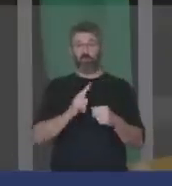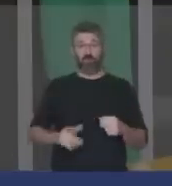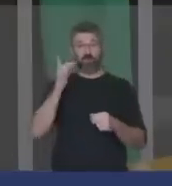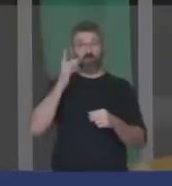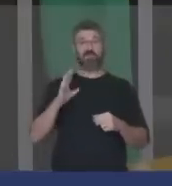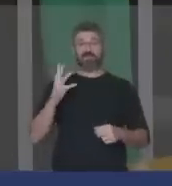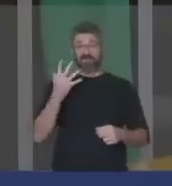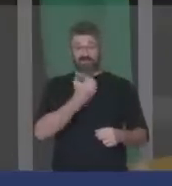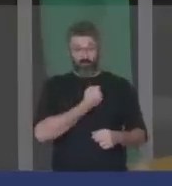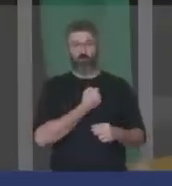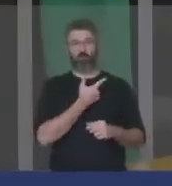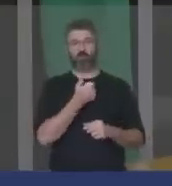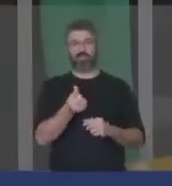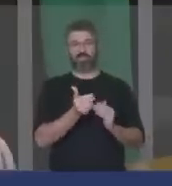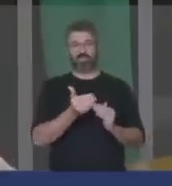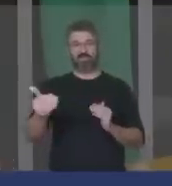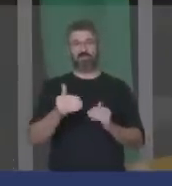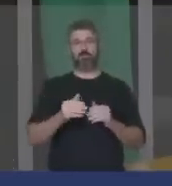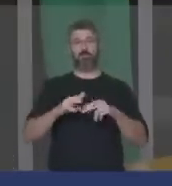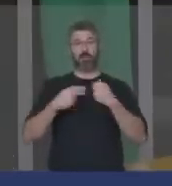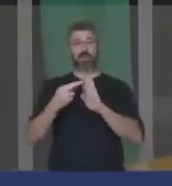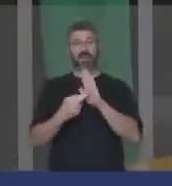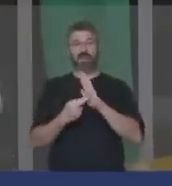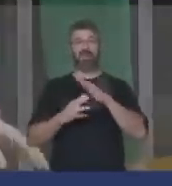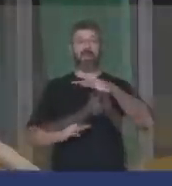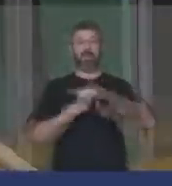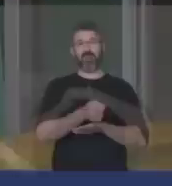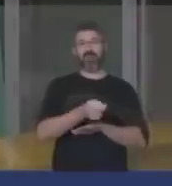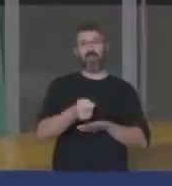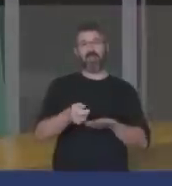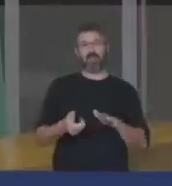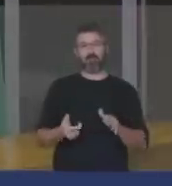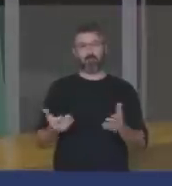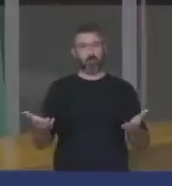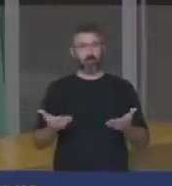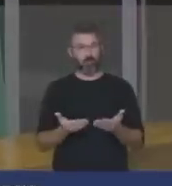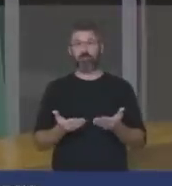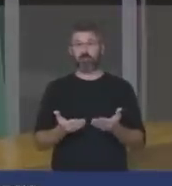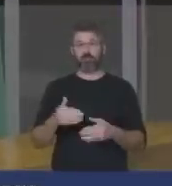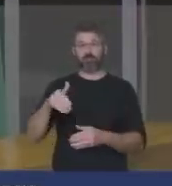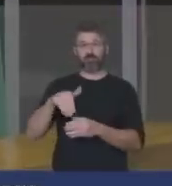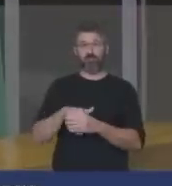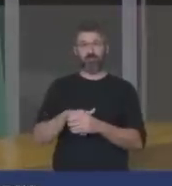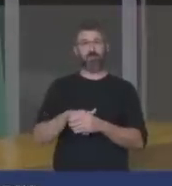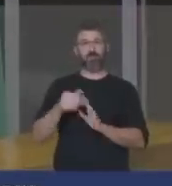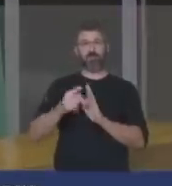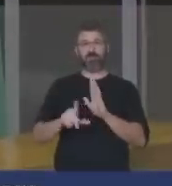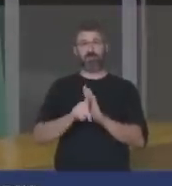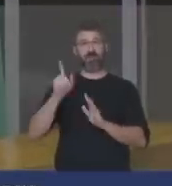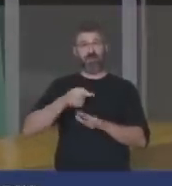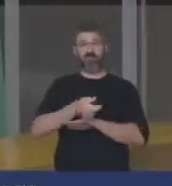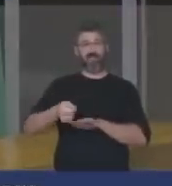salva depois de 2016 pelo teto de gastos de Michel Temer do MDB. Hoje nós estamos votando o PL, que é a verdadeira fake